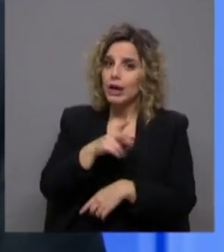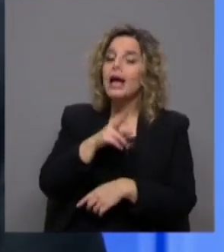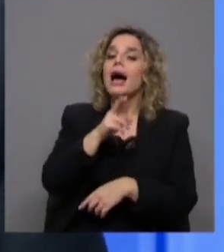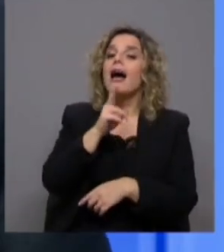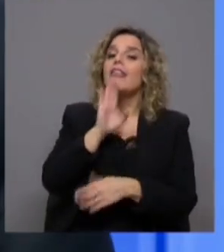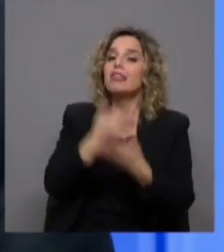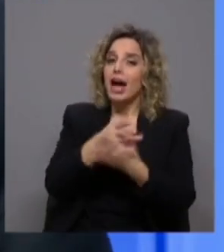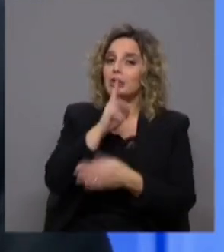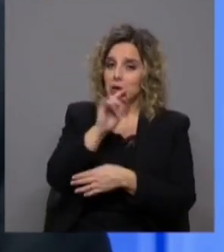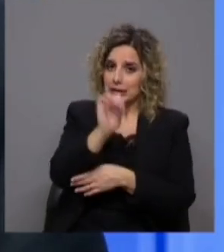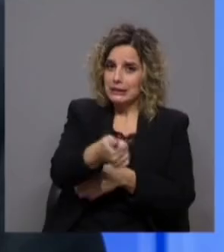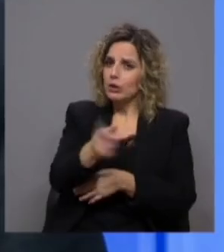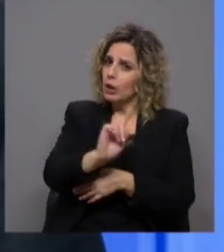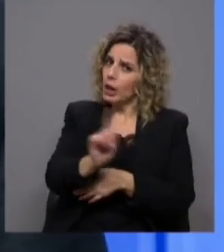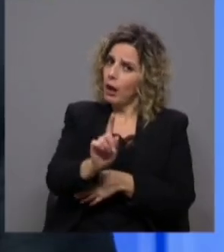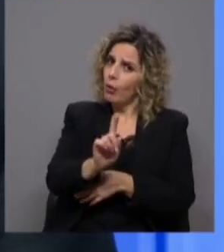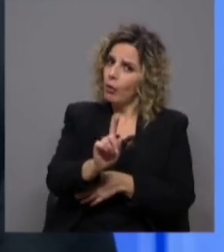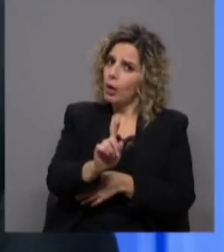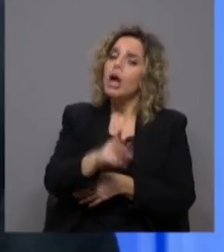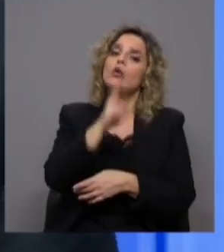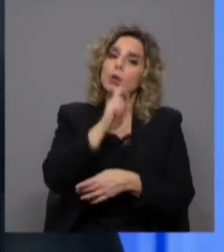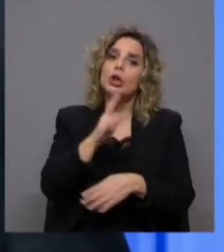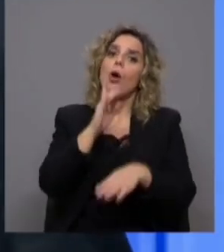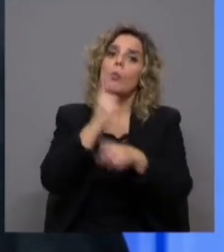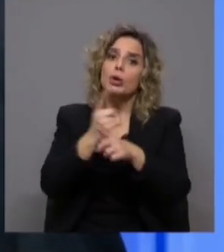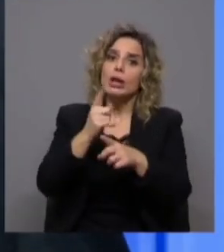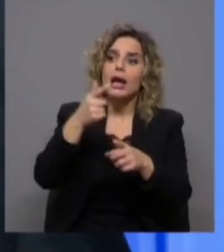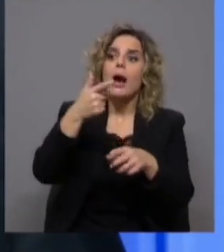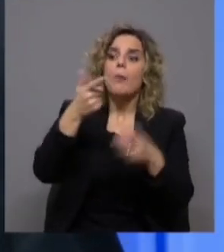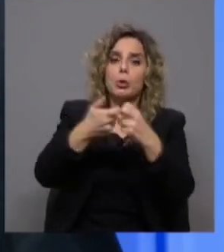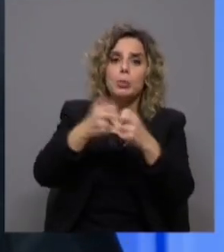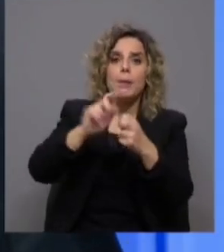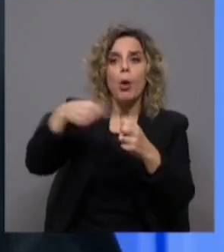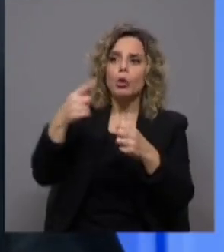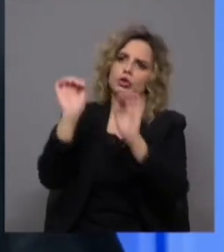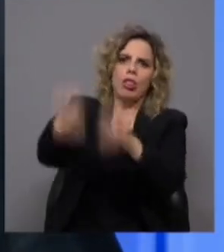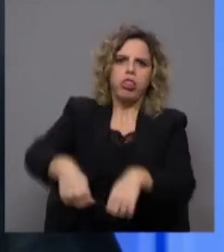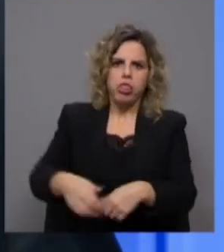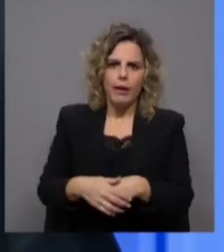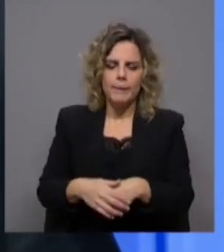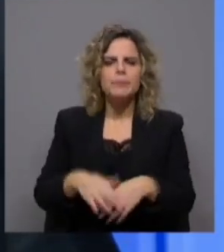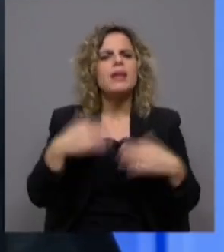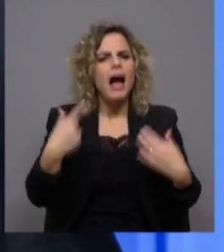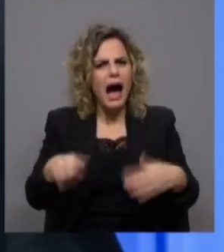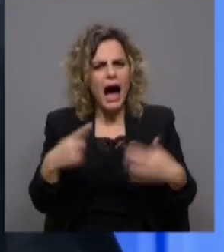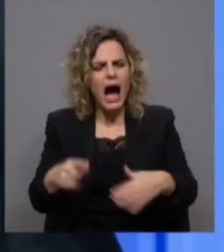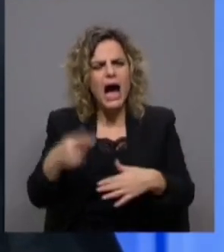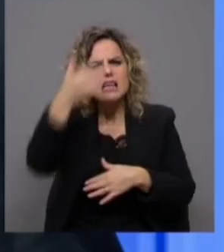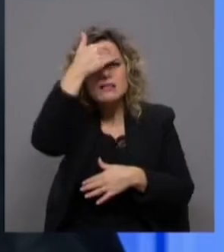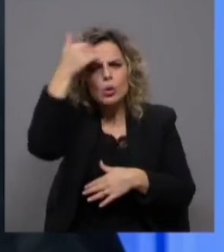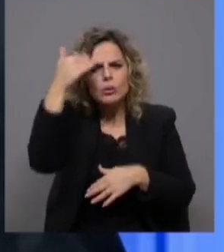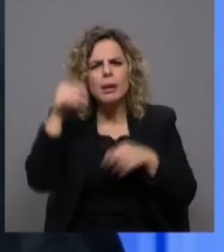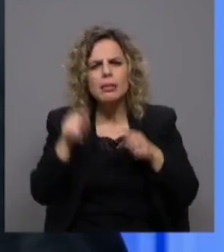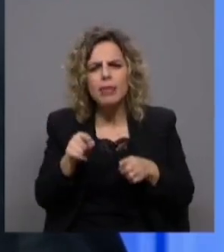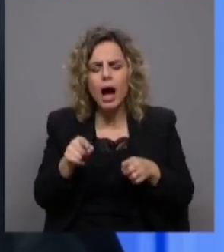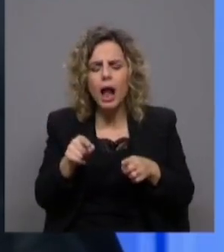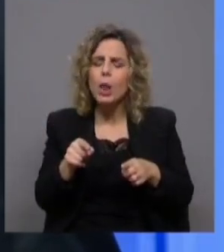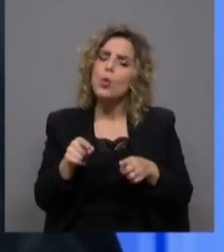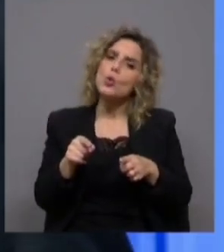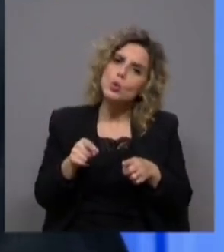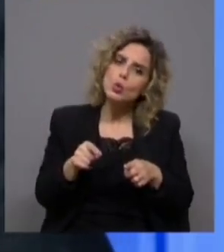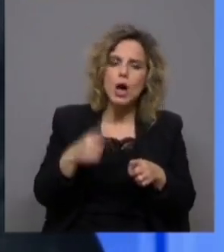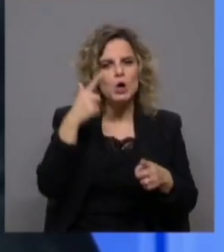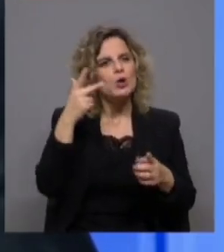Só respondeu como respondeu porque deixou tratar tudo o resto segundo temos uma epidemia de saúde mental e problemas de saúde mental que está latente